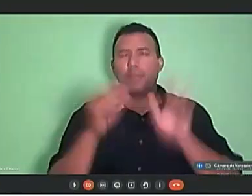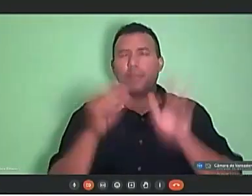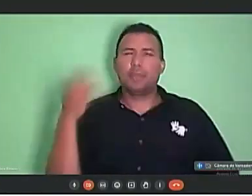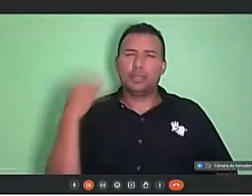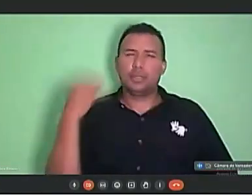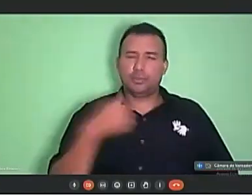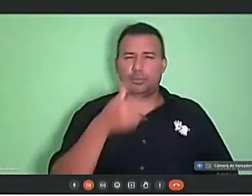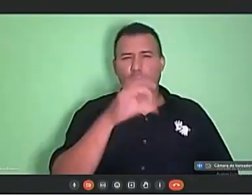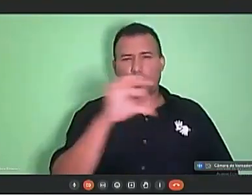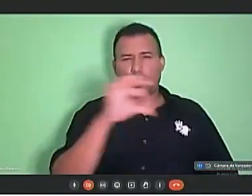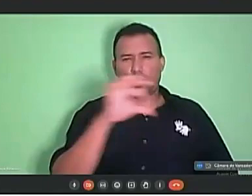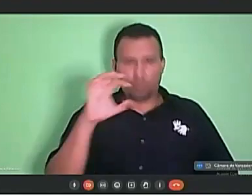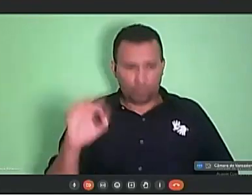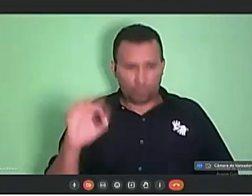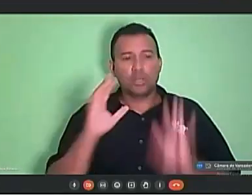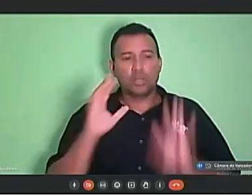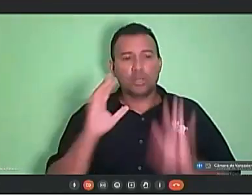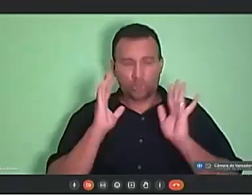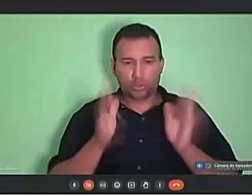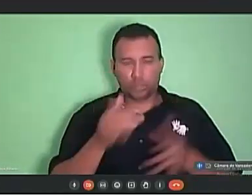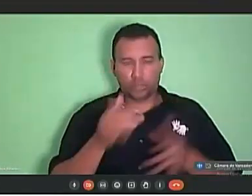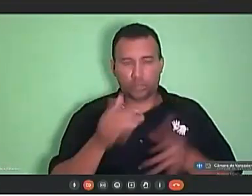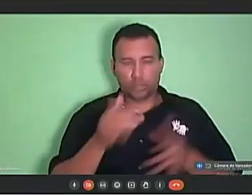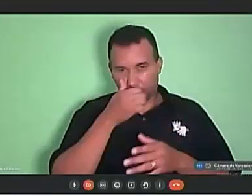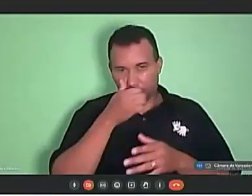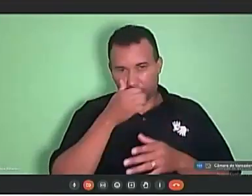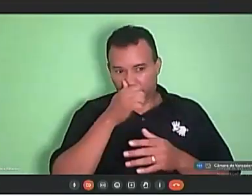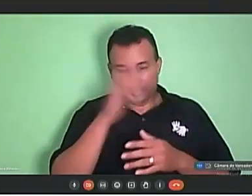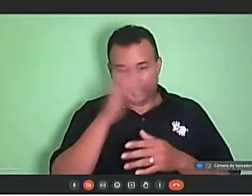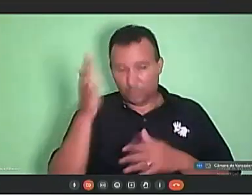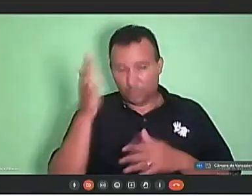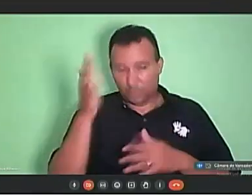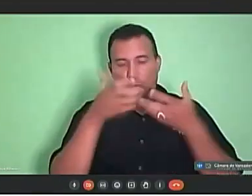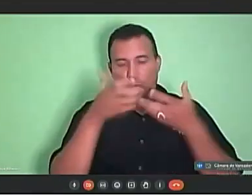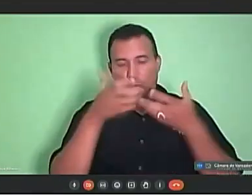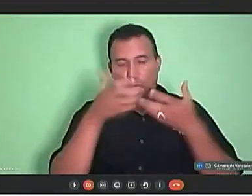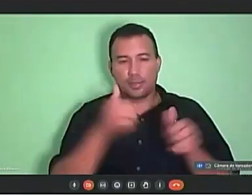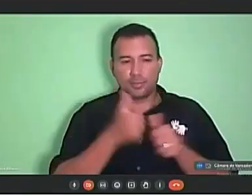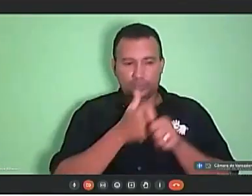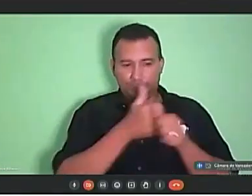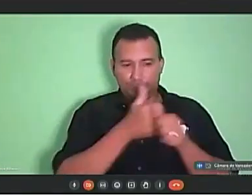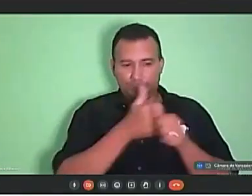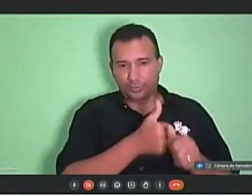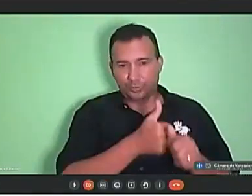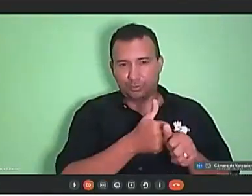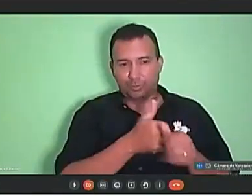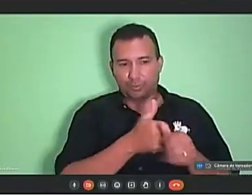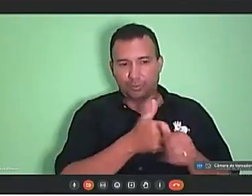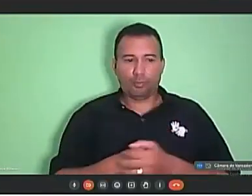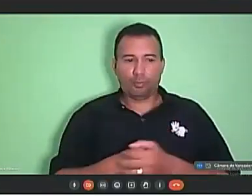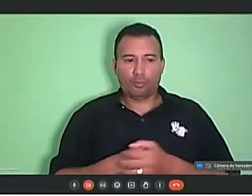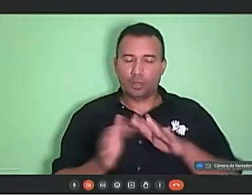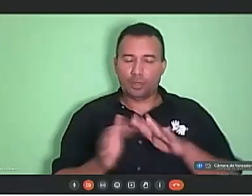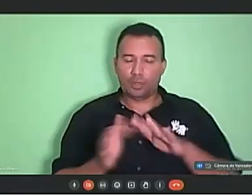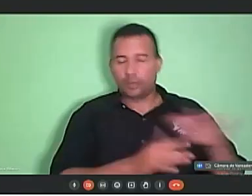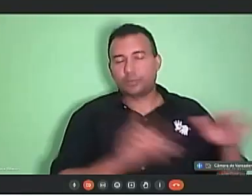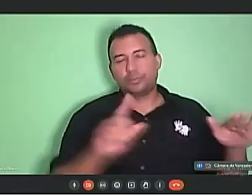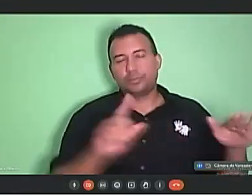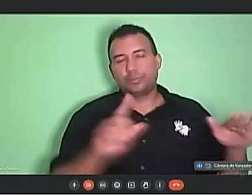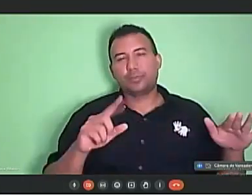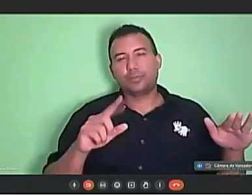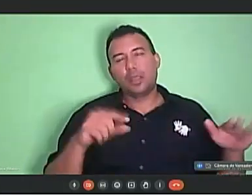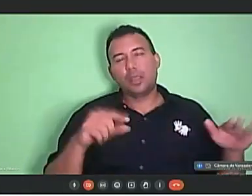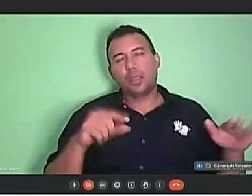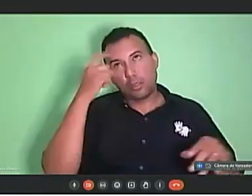SEC Corpre especificamente decidiu não seguir mais com essas alternativas. Então o que o pessoal tentou